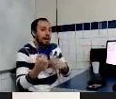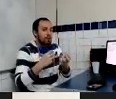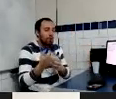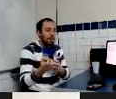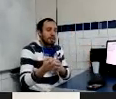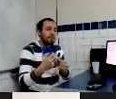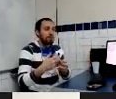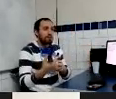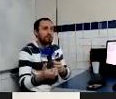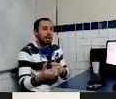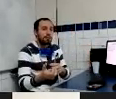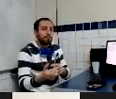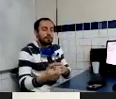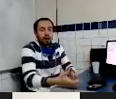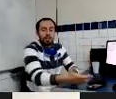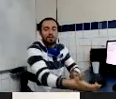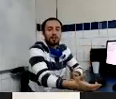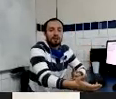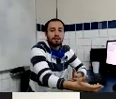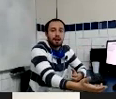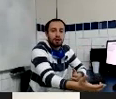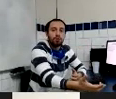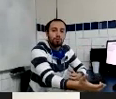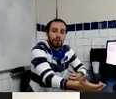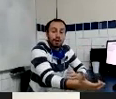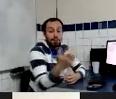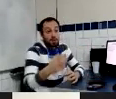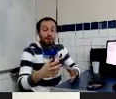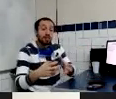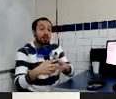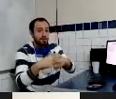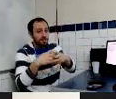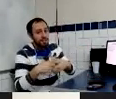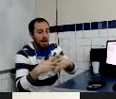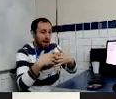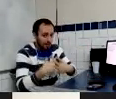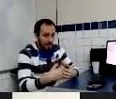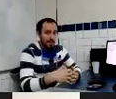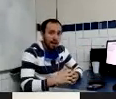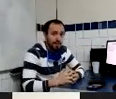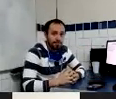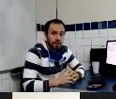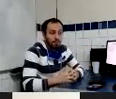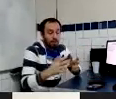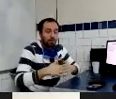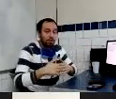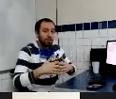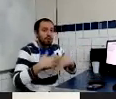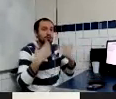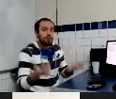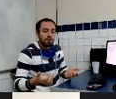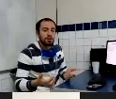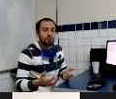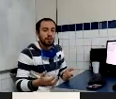buscar coisas que vão te ajudar na hora de você fazer agricultura. Principalmente na hora de você armazenar. Porque eu estou